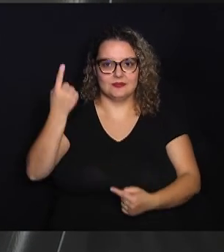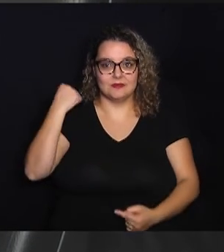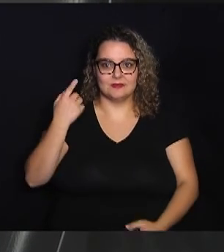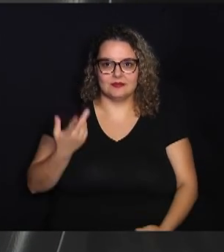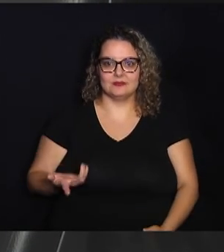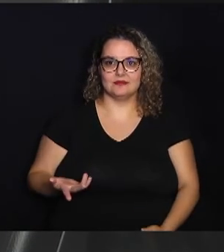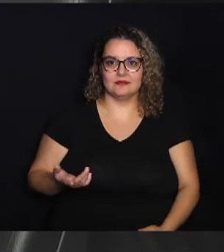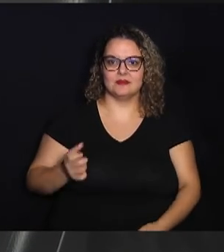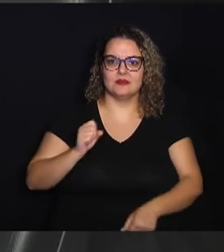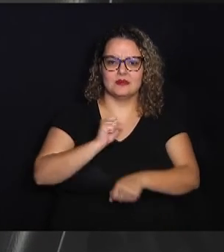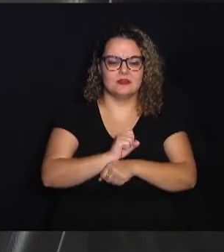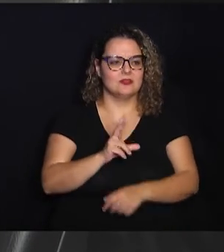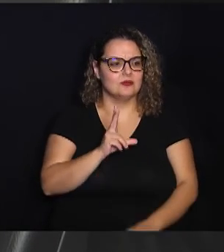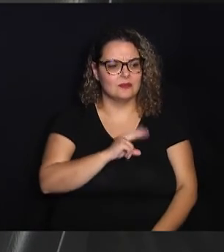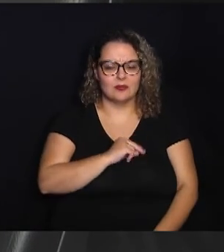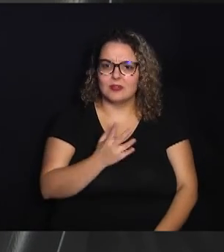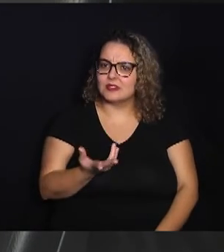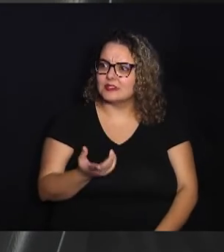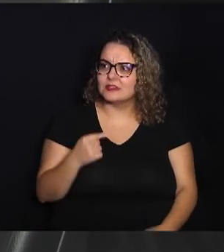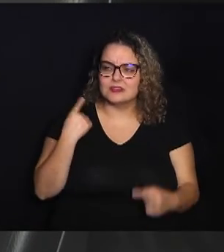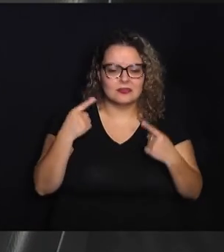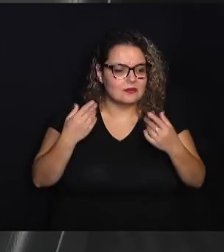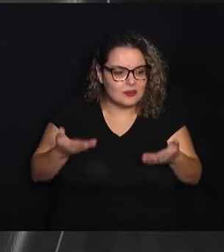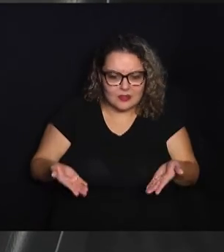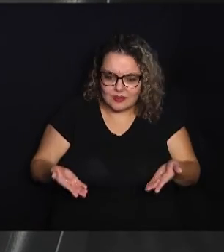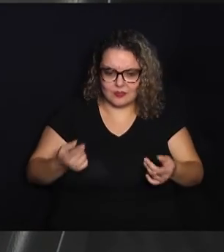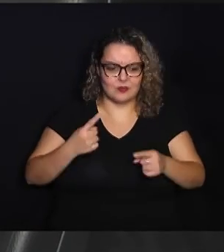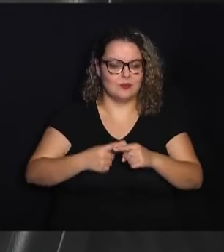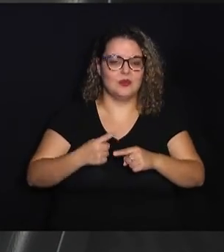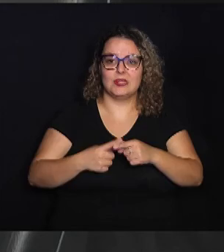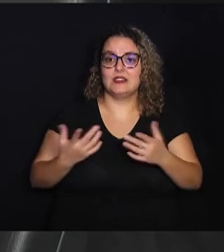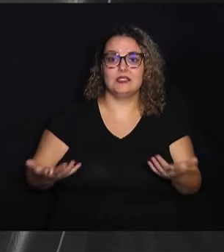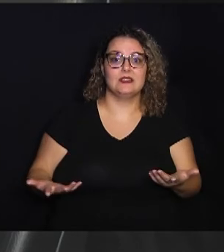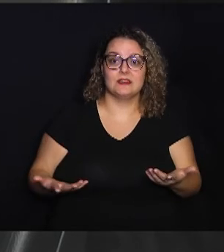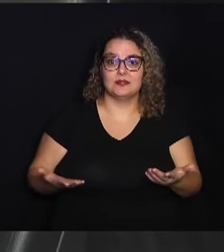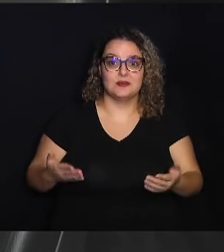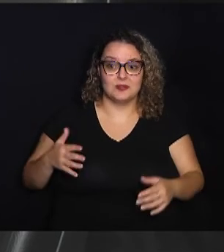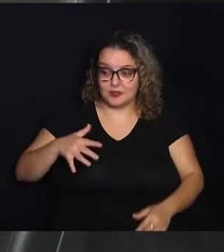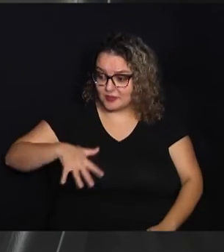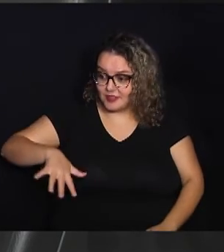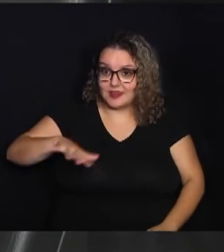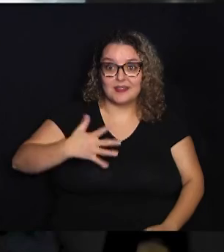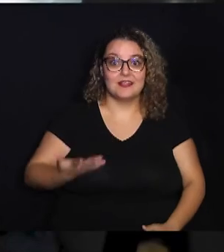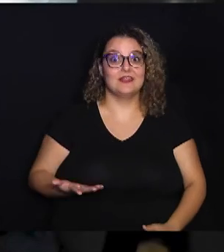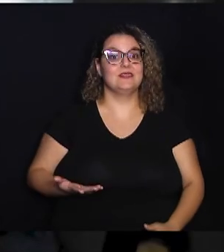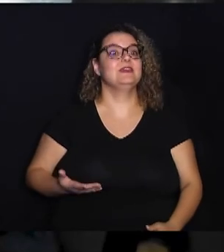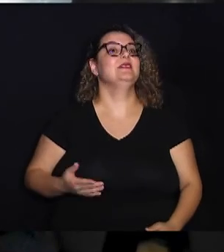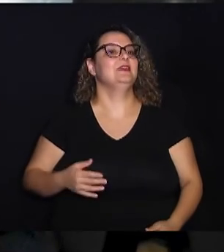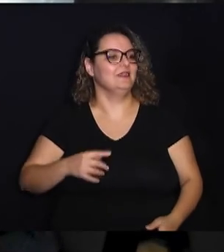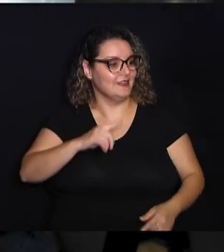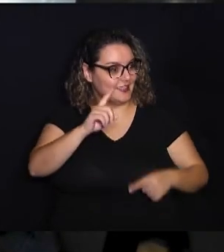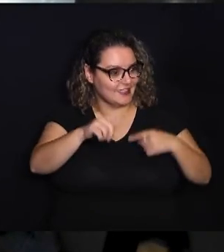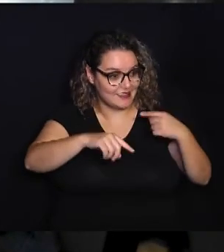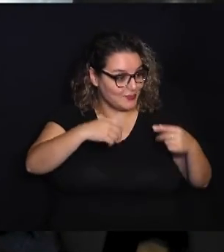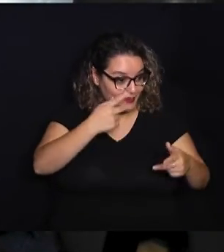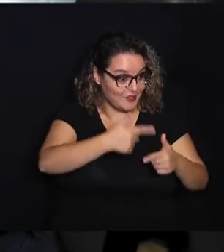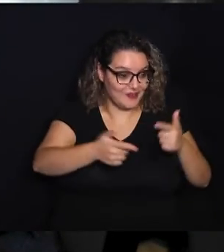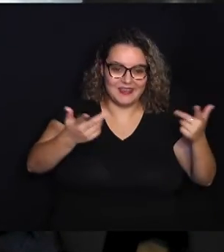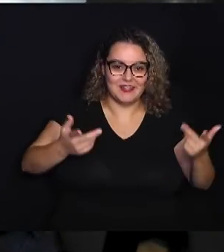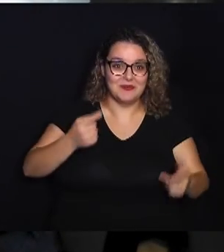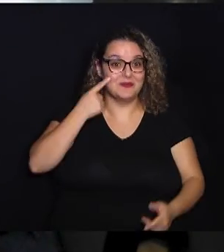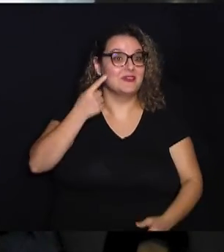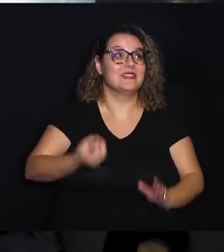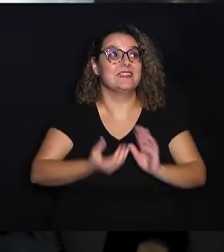né? Parava assim e falava, nossa, mas que loucura que eu tô, por que né, eu entrei nesse furacão? Exatamente, por que eu